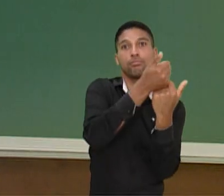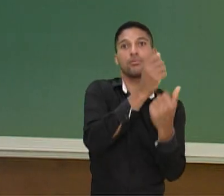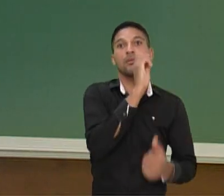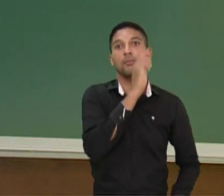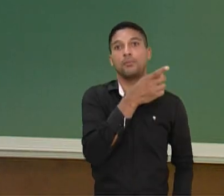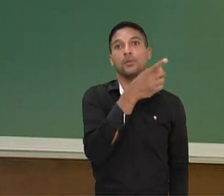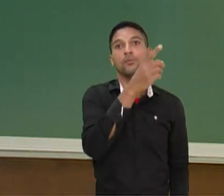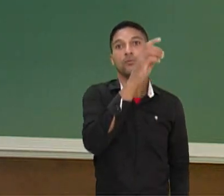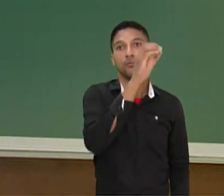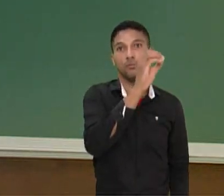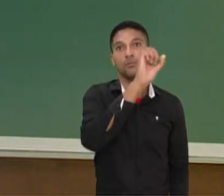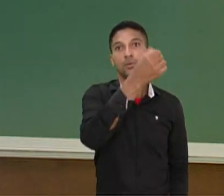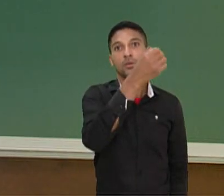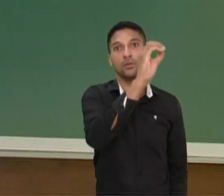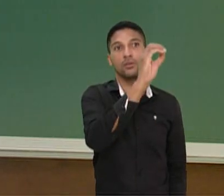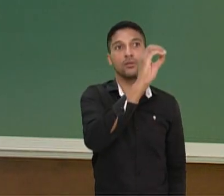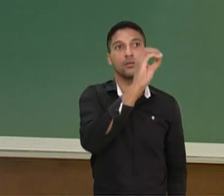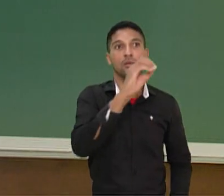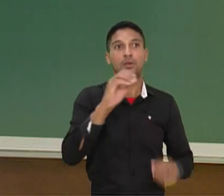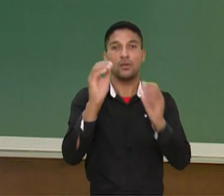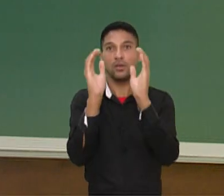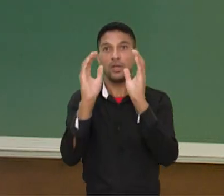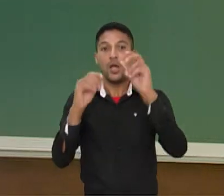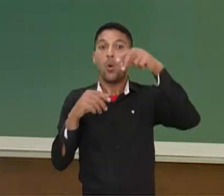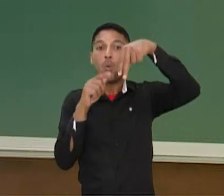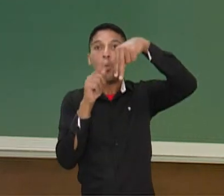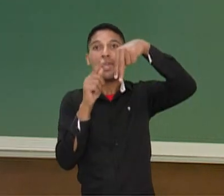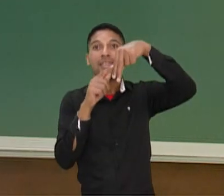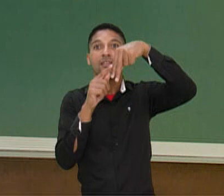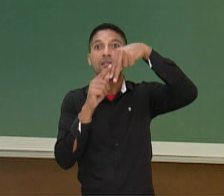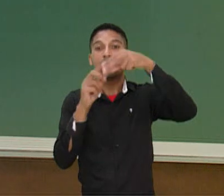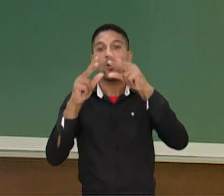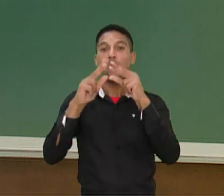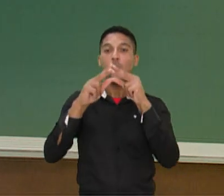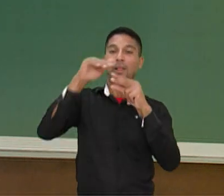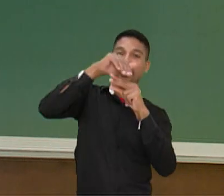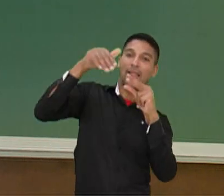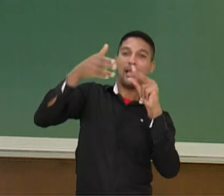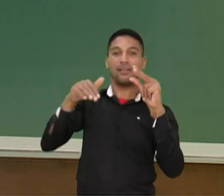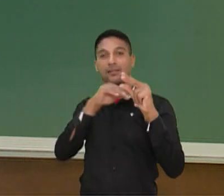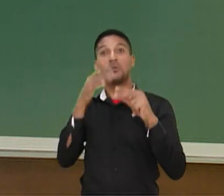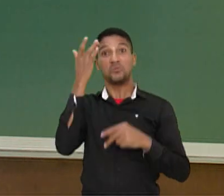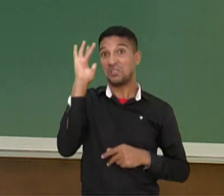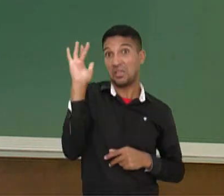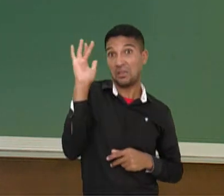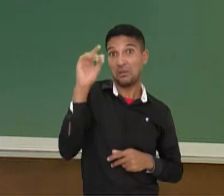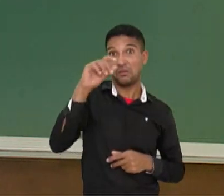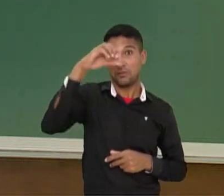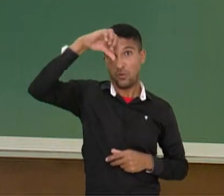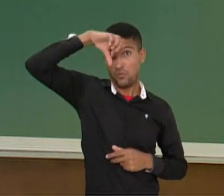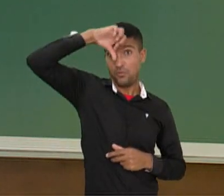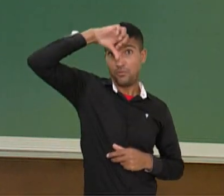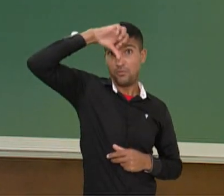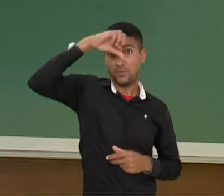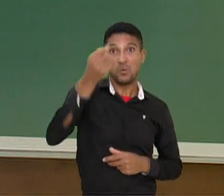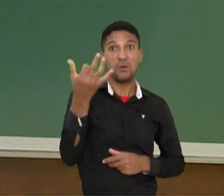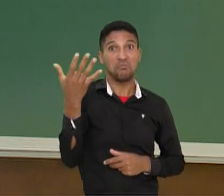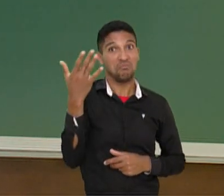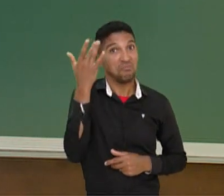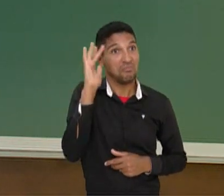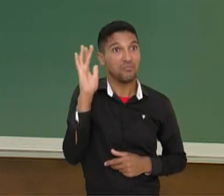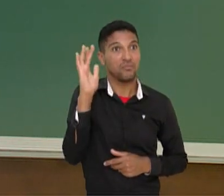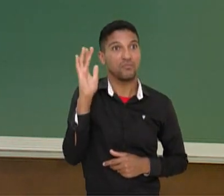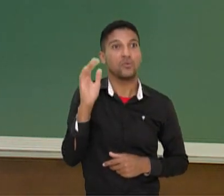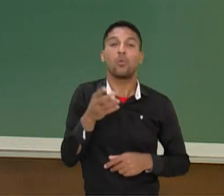N continua na fórmula, porque eu não sei quanto vale ainda. E você resolve essa equação. Ó, eu tenho